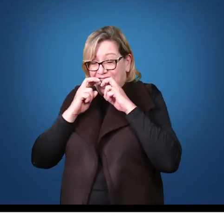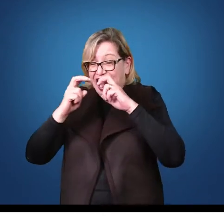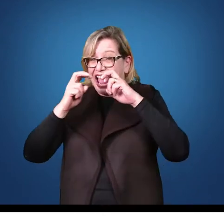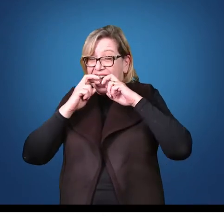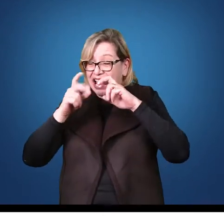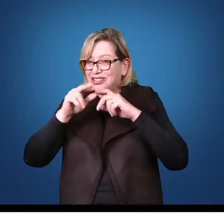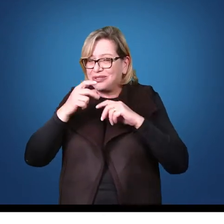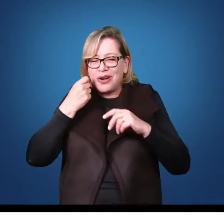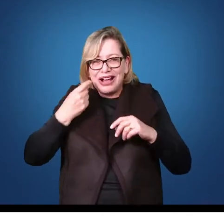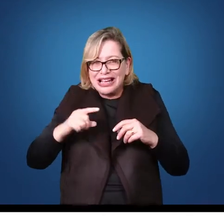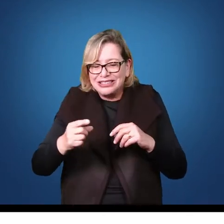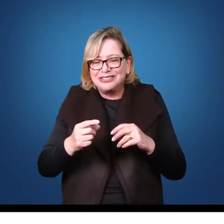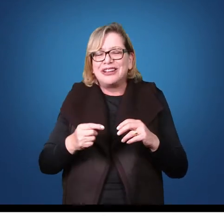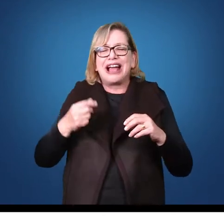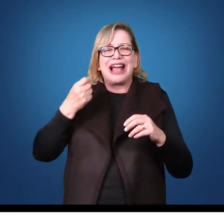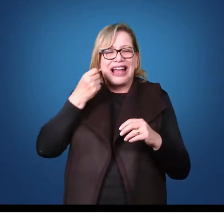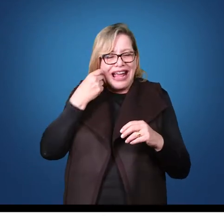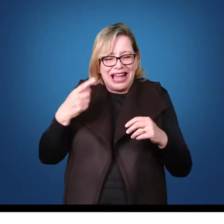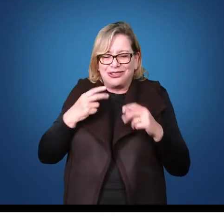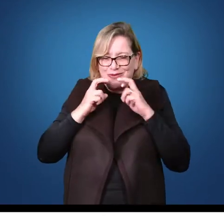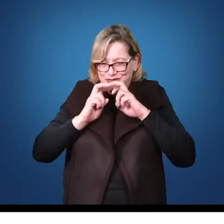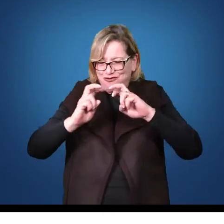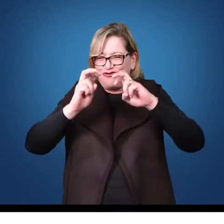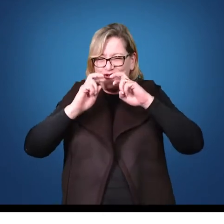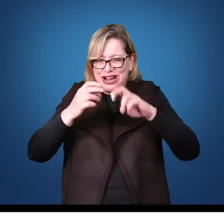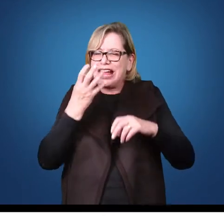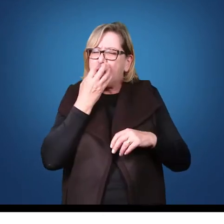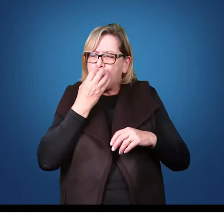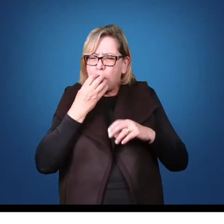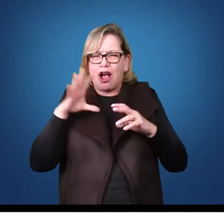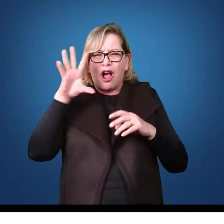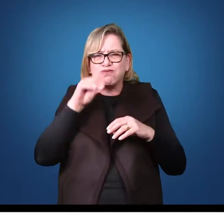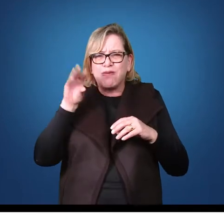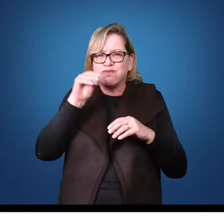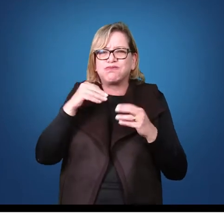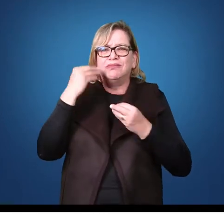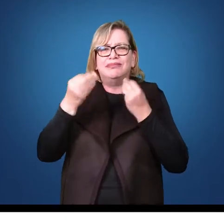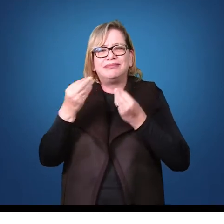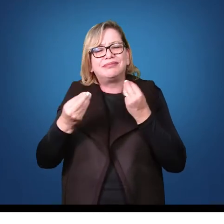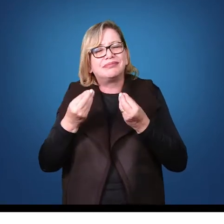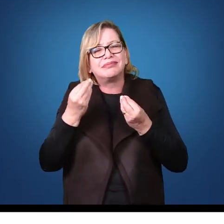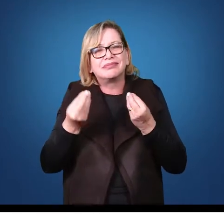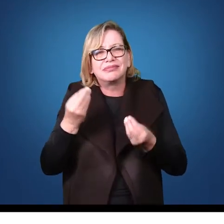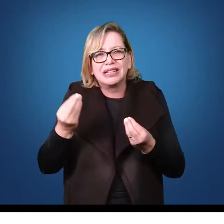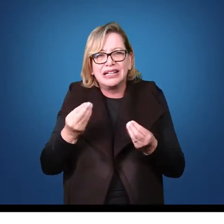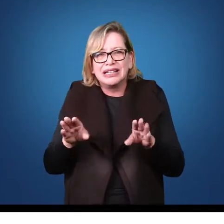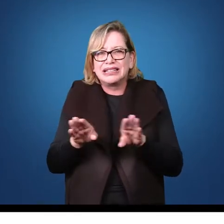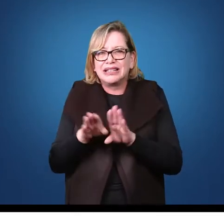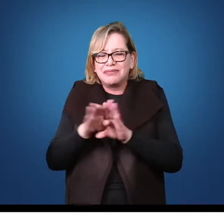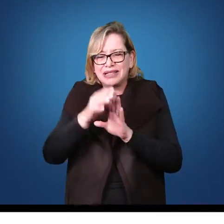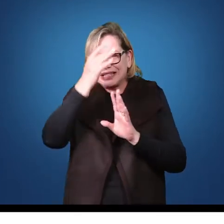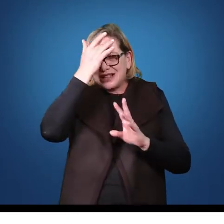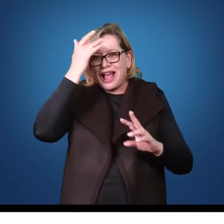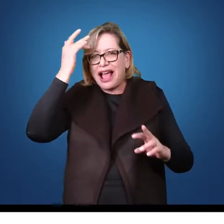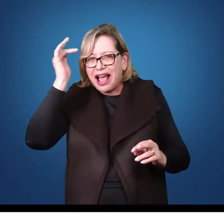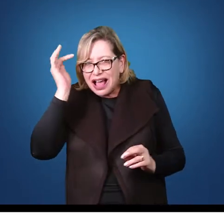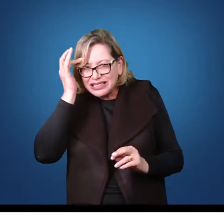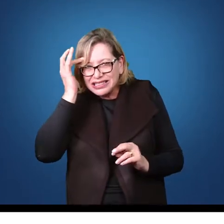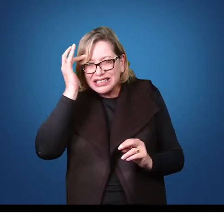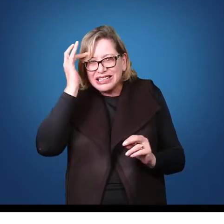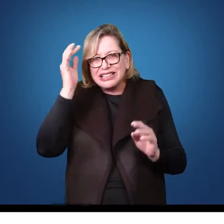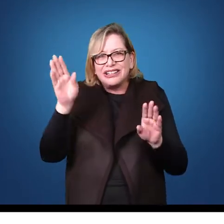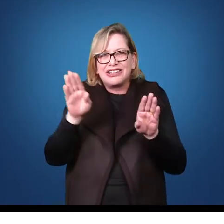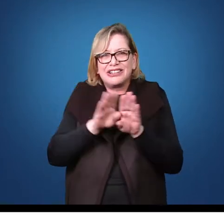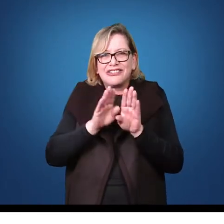ratos. Os gatos fazem barulho de gatos. Os cachorros de cachorros. E os seres humanos